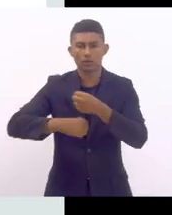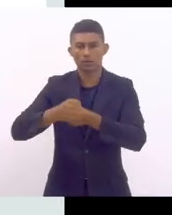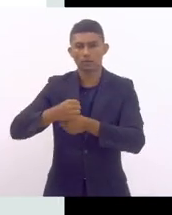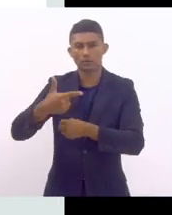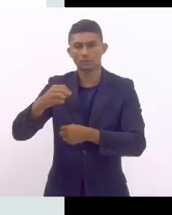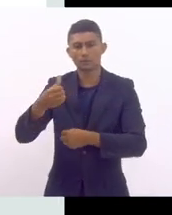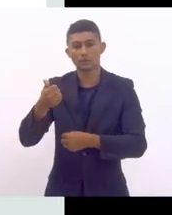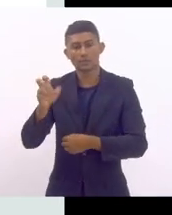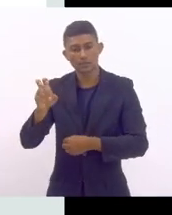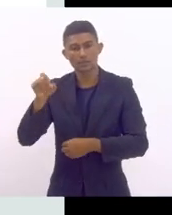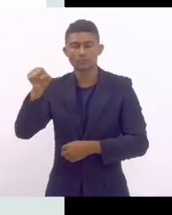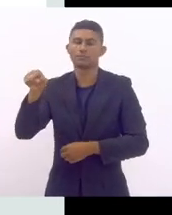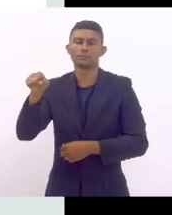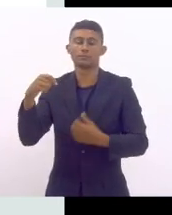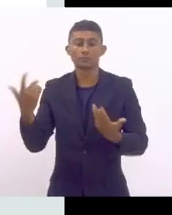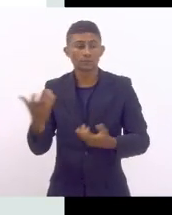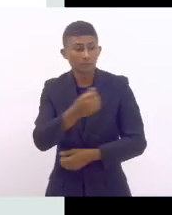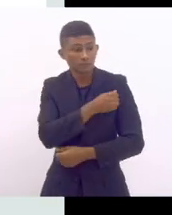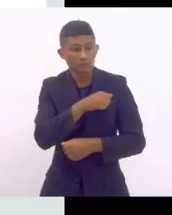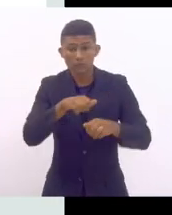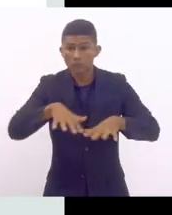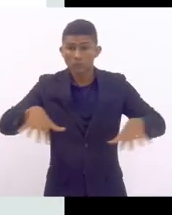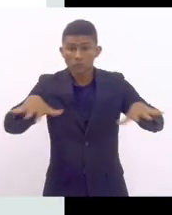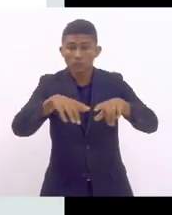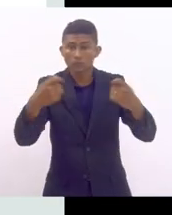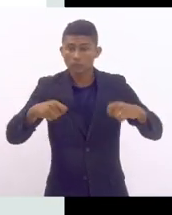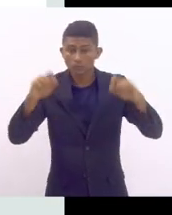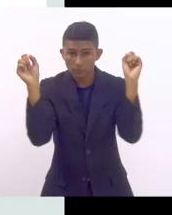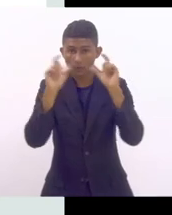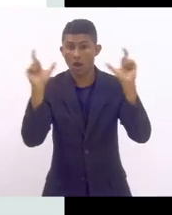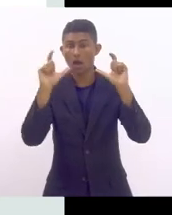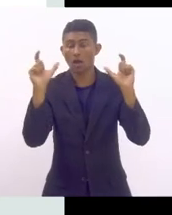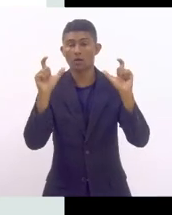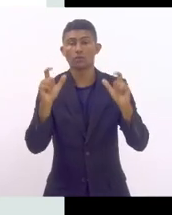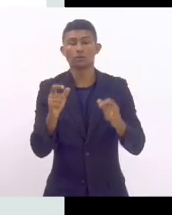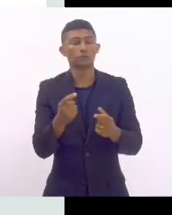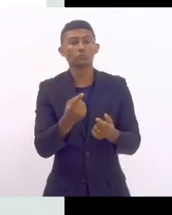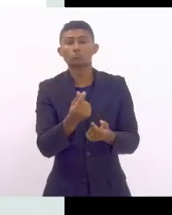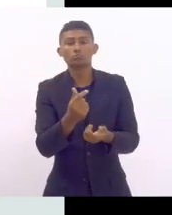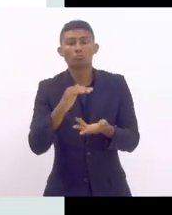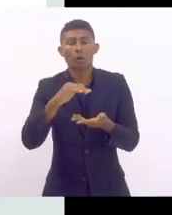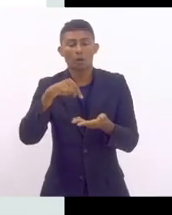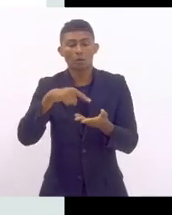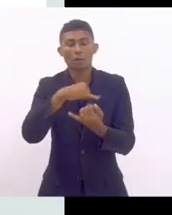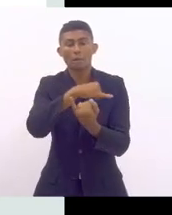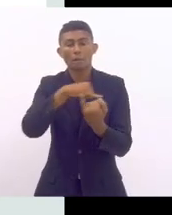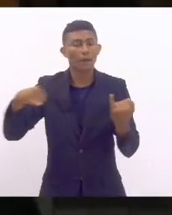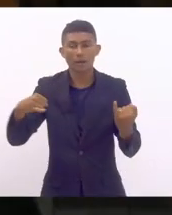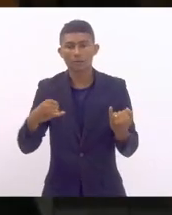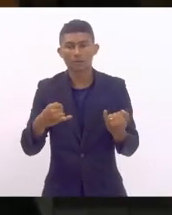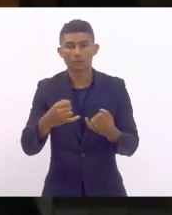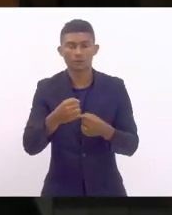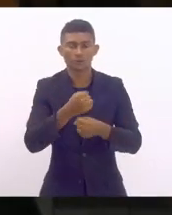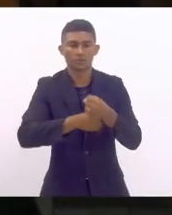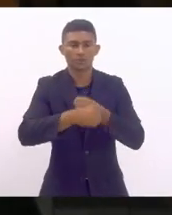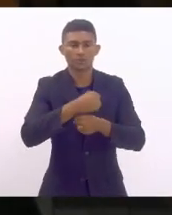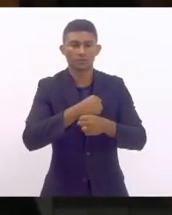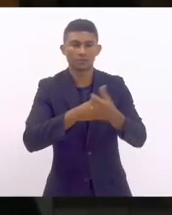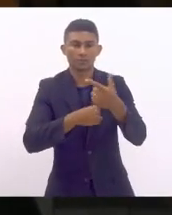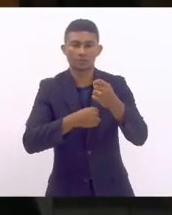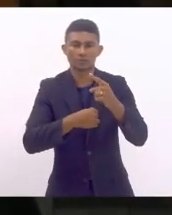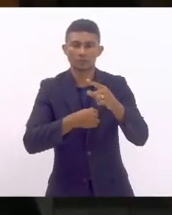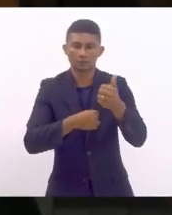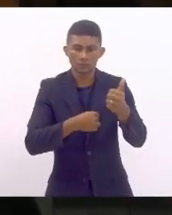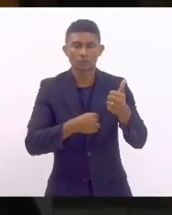2015 Então os nossos estudantes precisam estar tempo nós somos falando aqui da metade do orçamento eu tô usando 2021 como referência